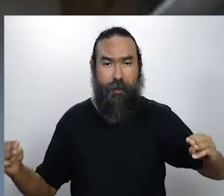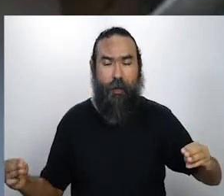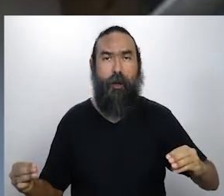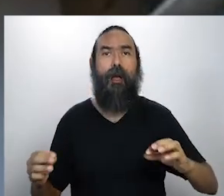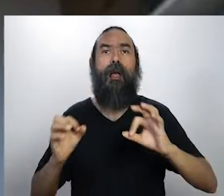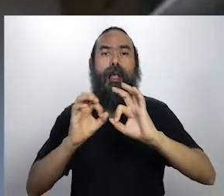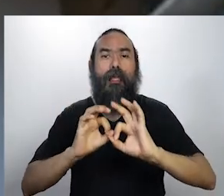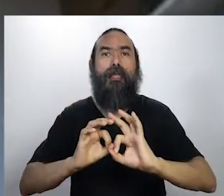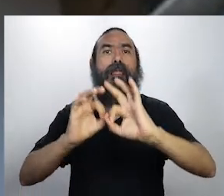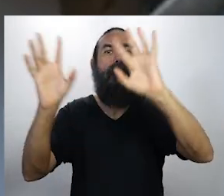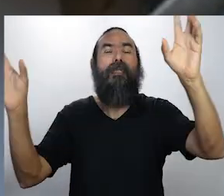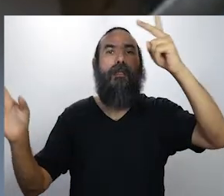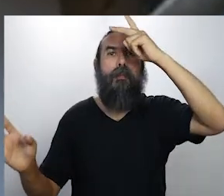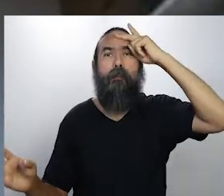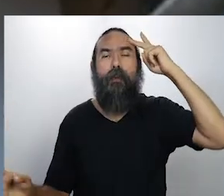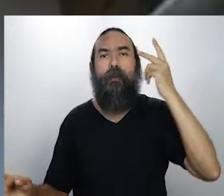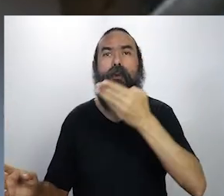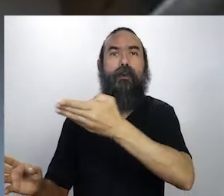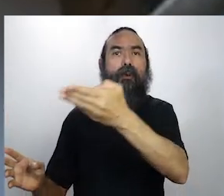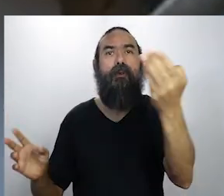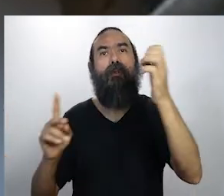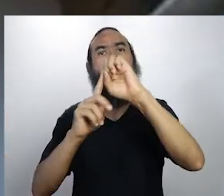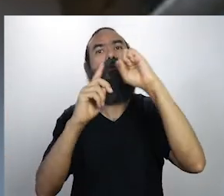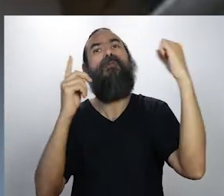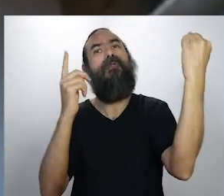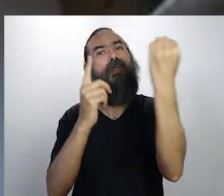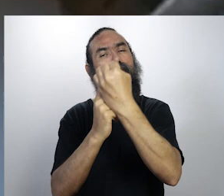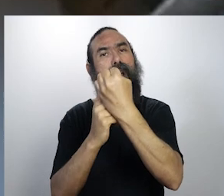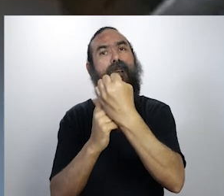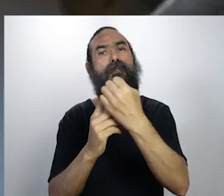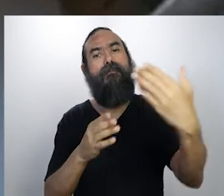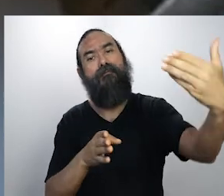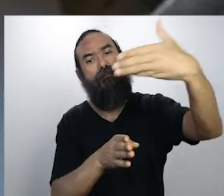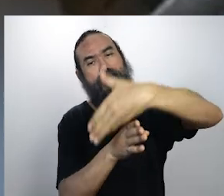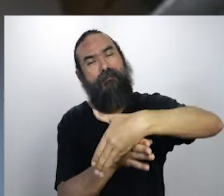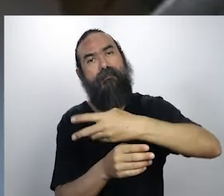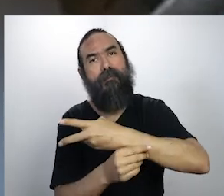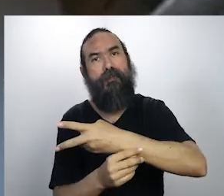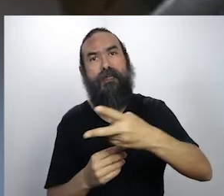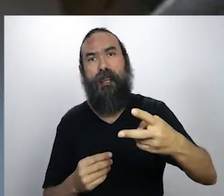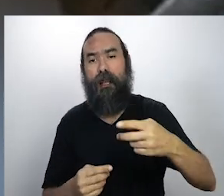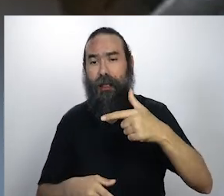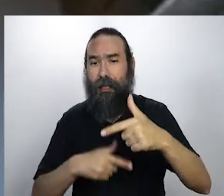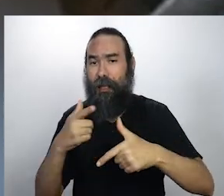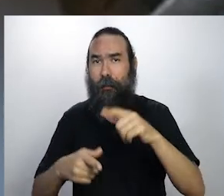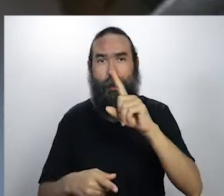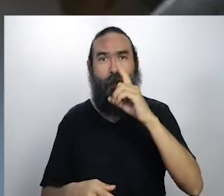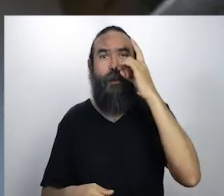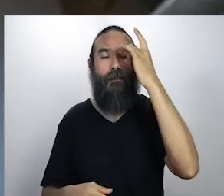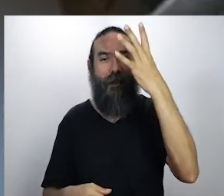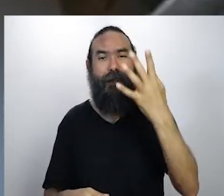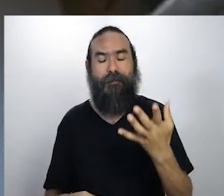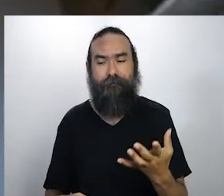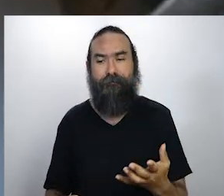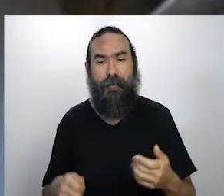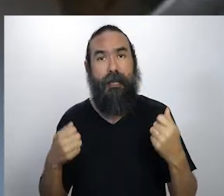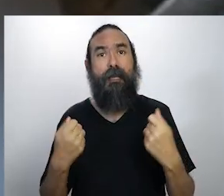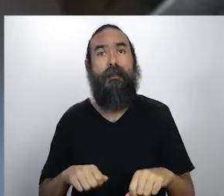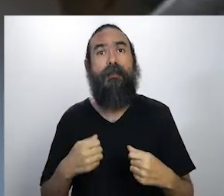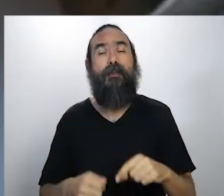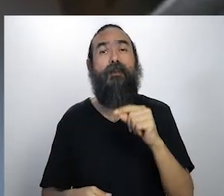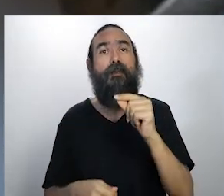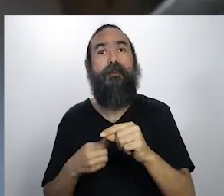comunidades também. Não é uma tarefa fácil, né? Nós no museu estamos pensando que as nossas exposições